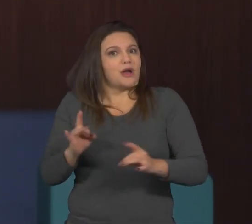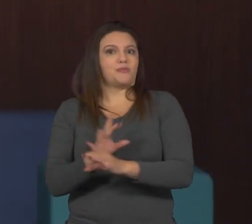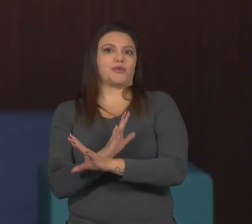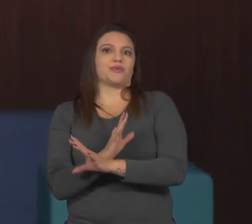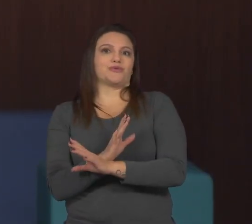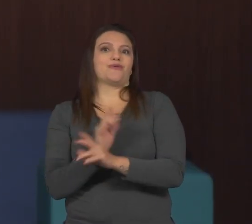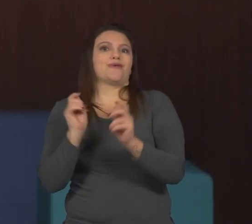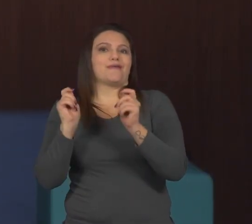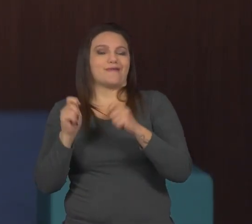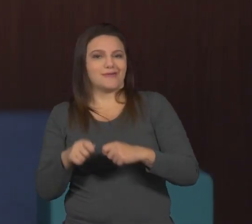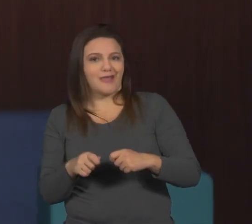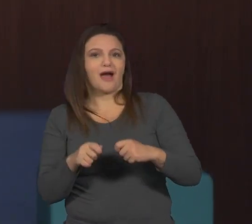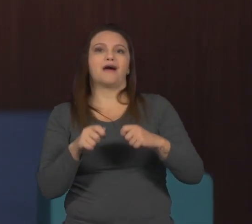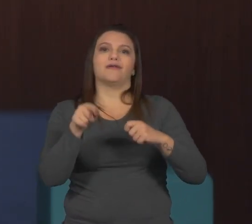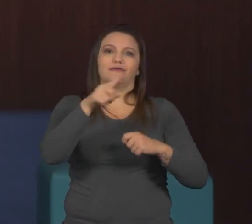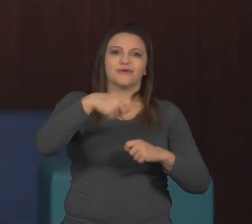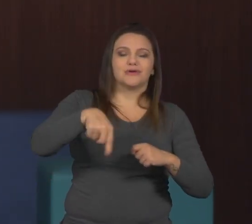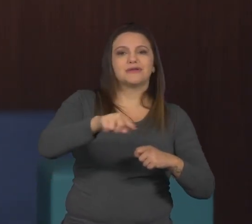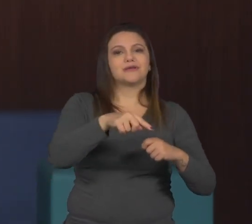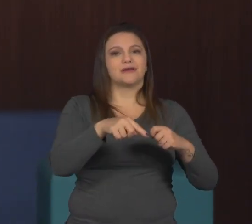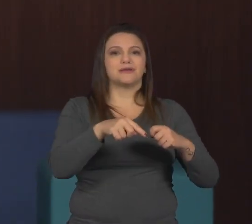estenderem para a própria solução de vocês.